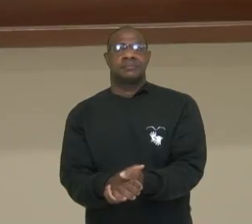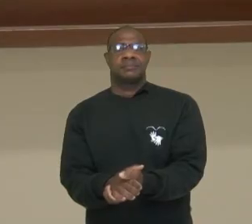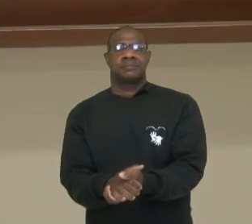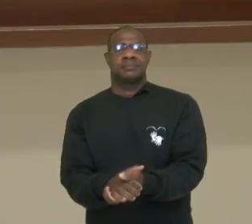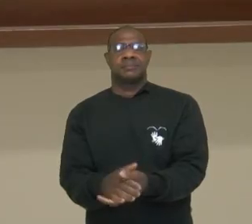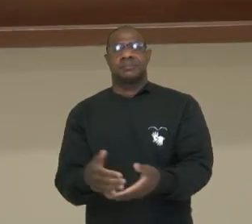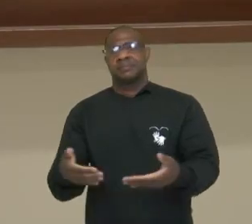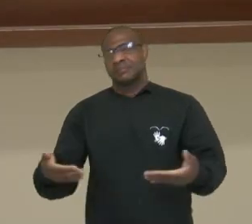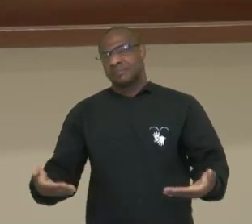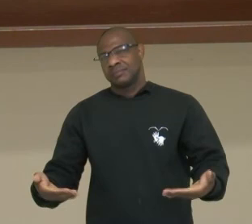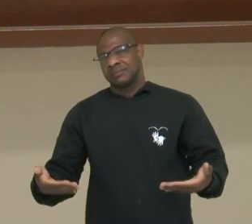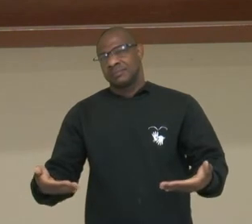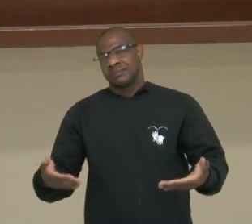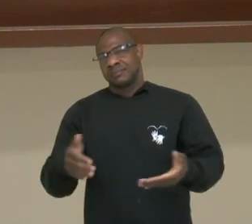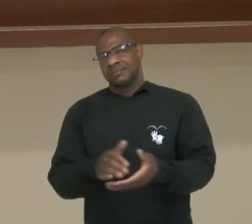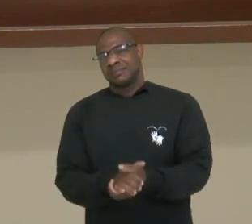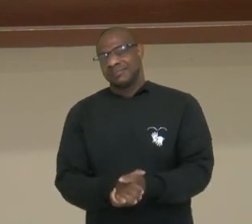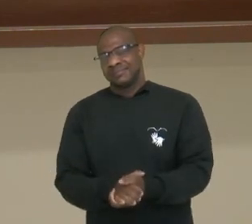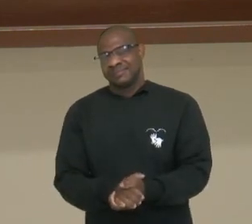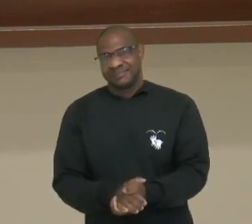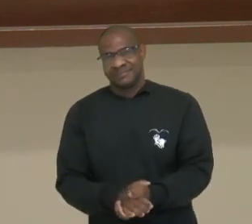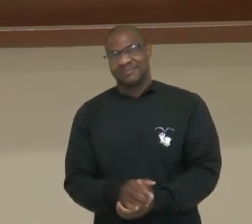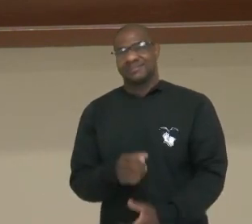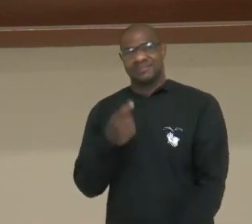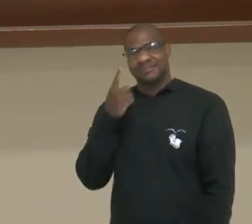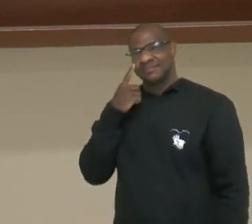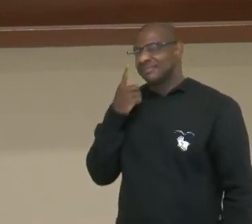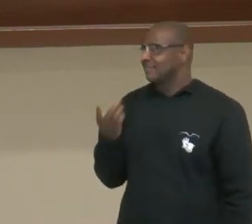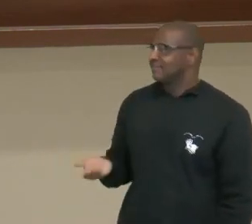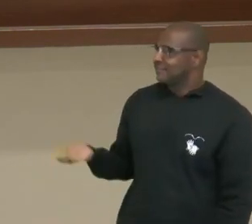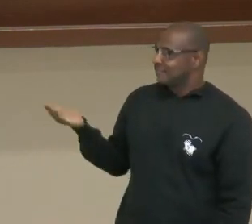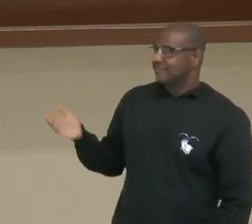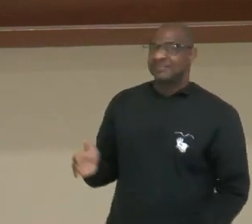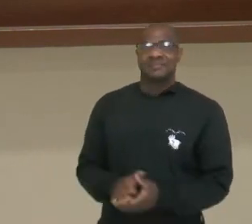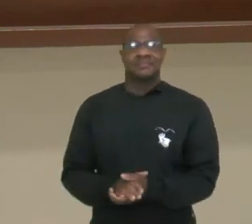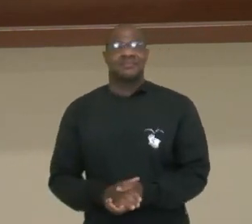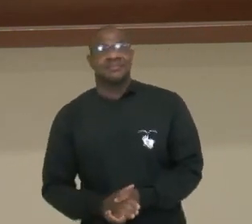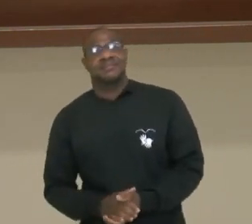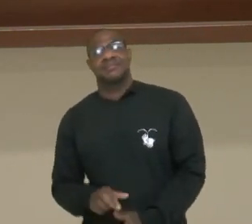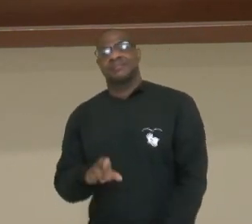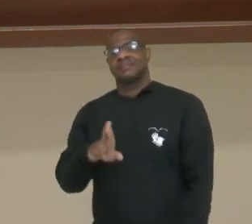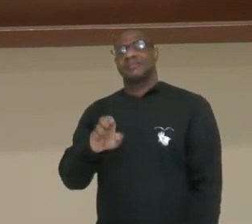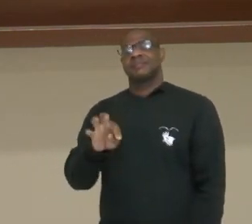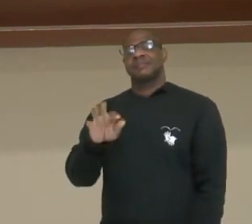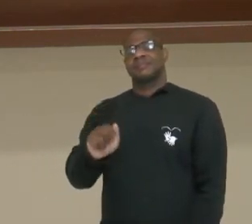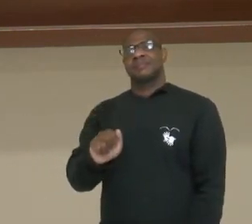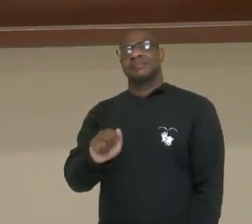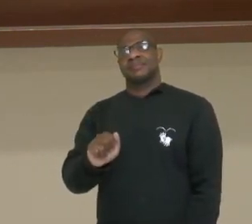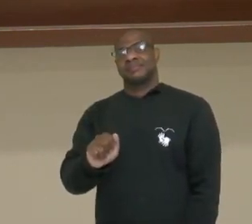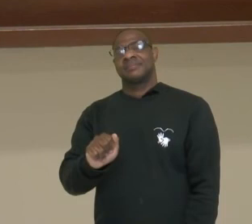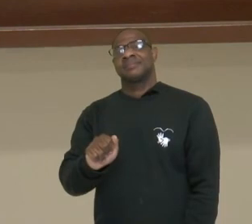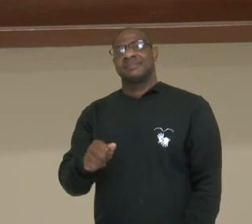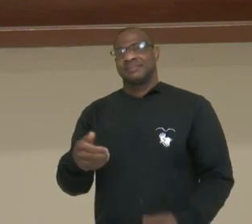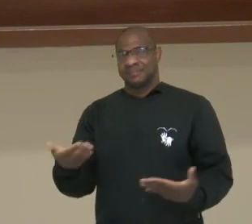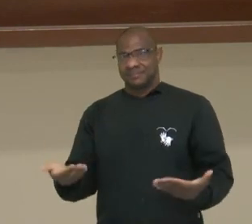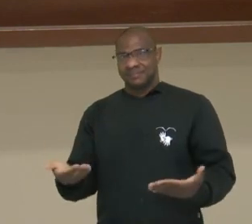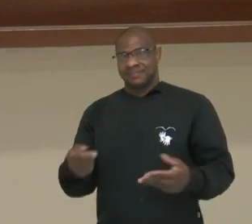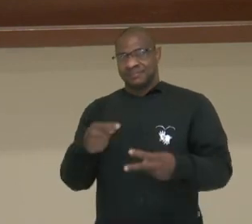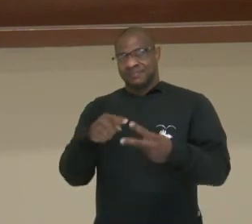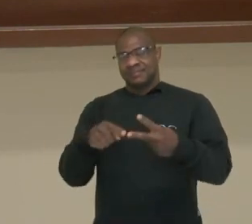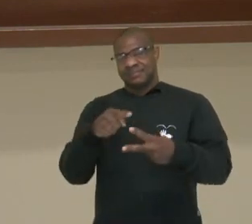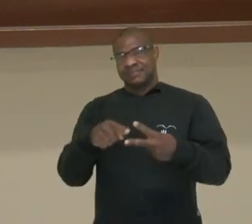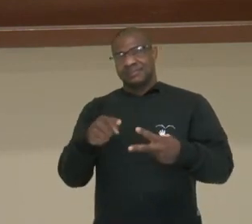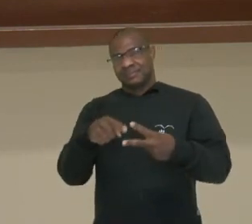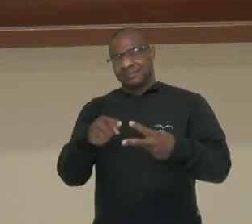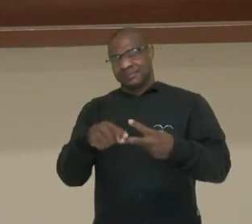Então, galera, aquele lembrete antes de resolver o exercício, né? Se duas retas são paralelas, os coeficientes angulares são